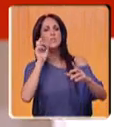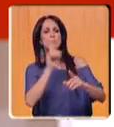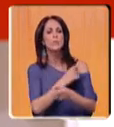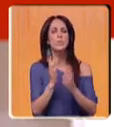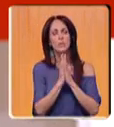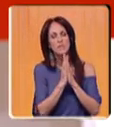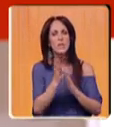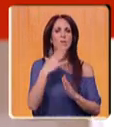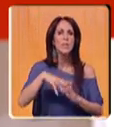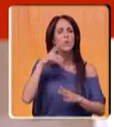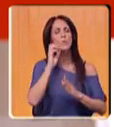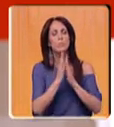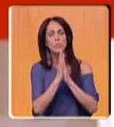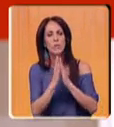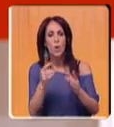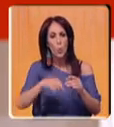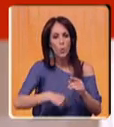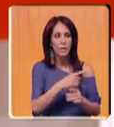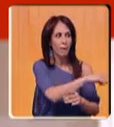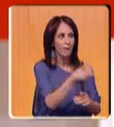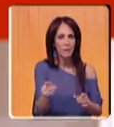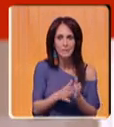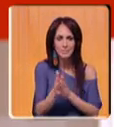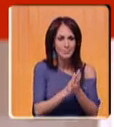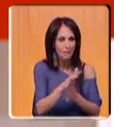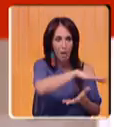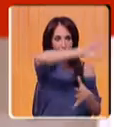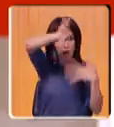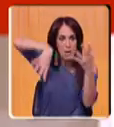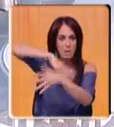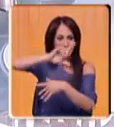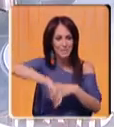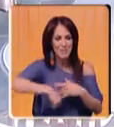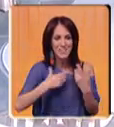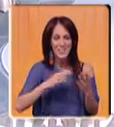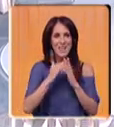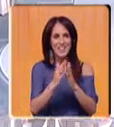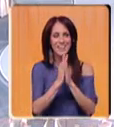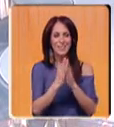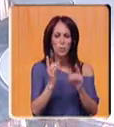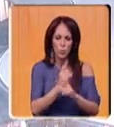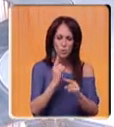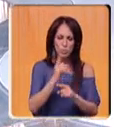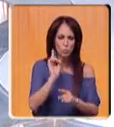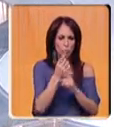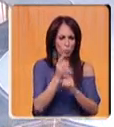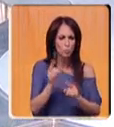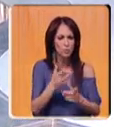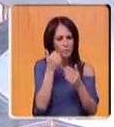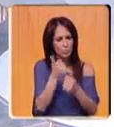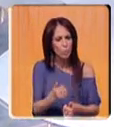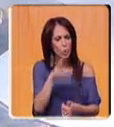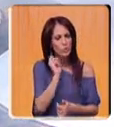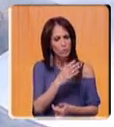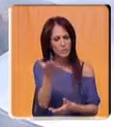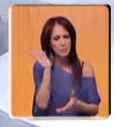Oração. E de facto tem que ser mesmo. Como elas aqui, todas desassossegadas. Oração, Oração, Oração. Mas é que continua a ser uma canção muito agradável